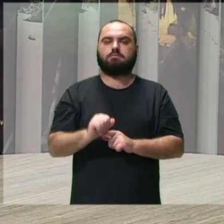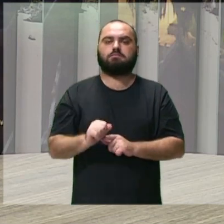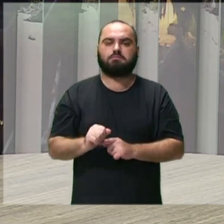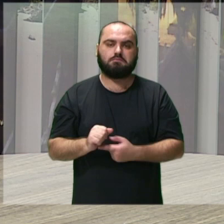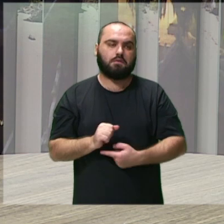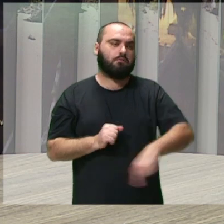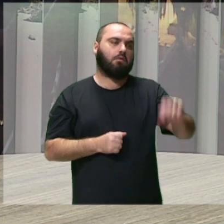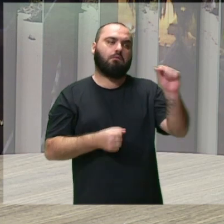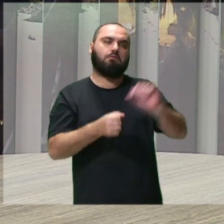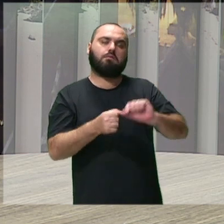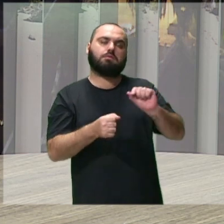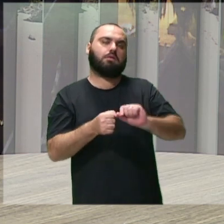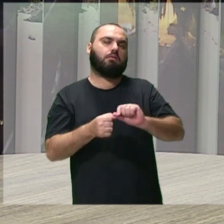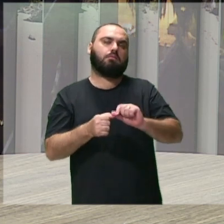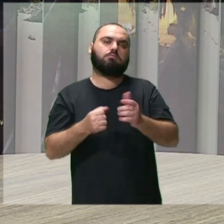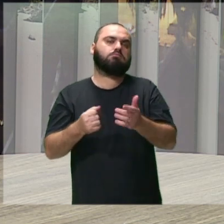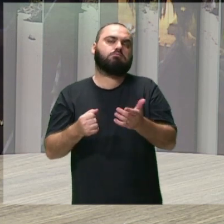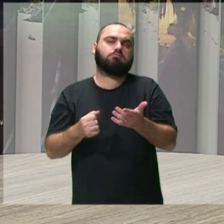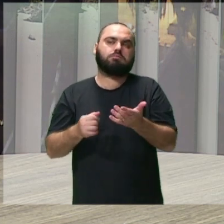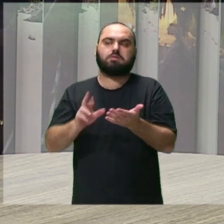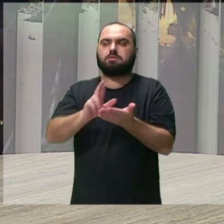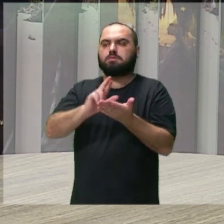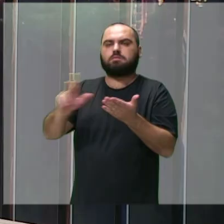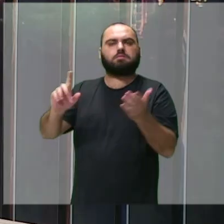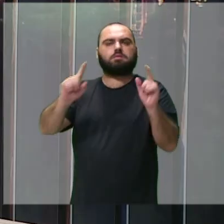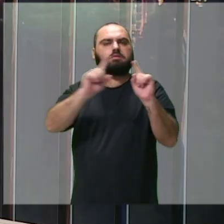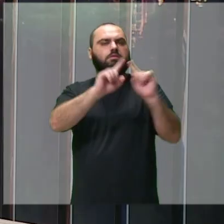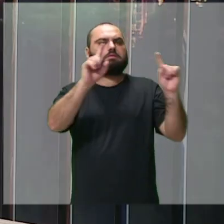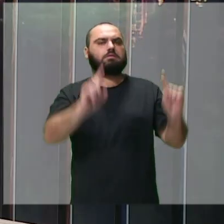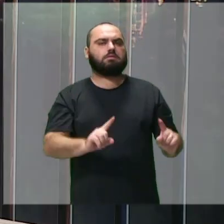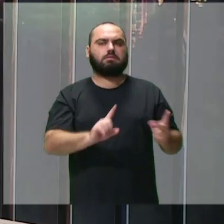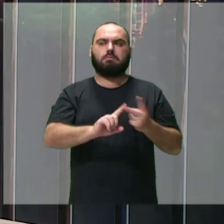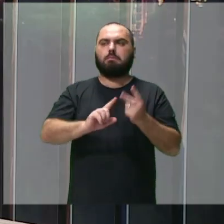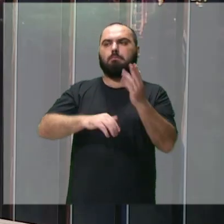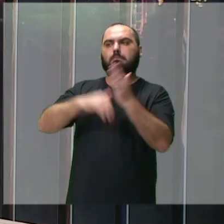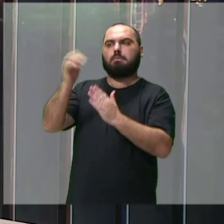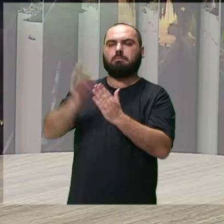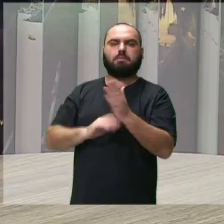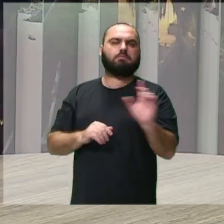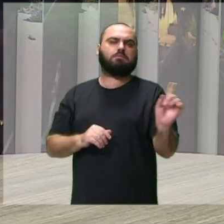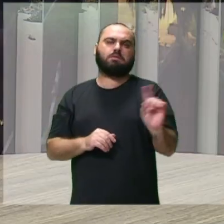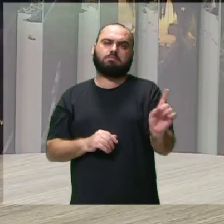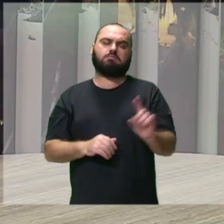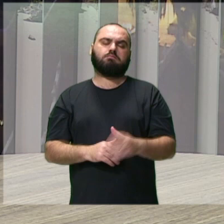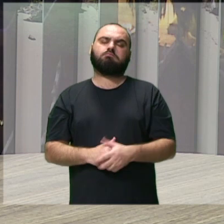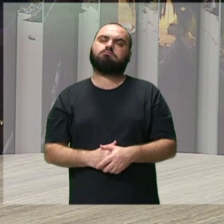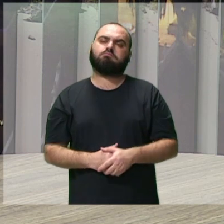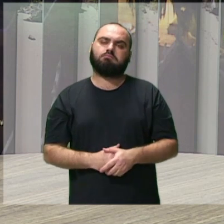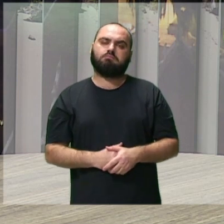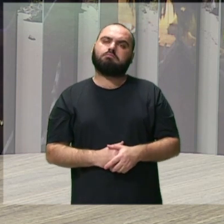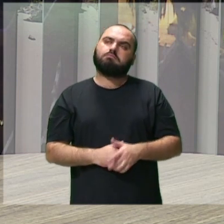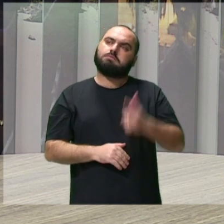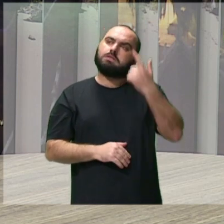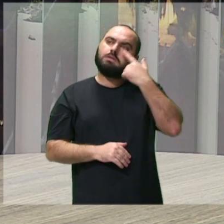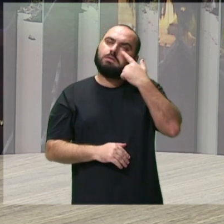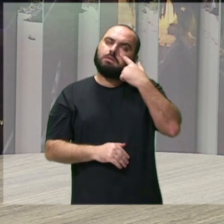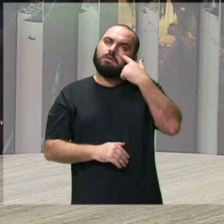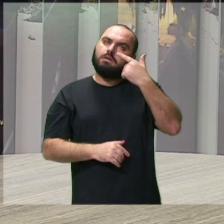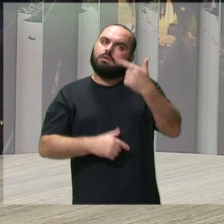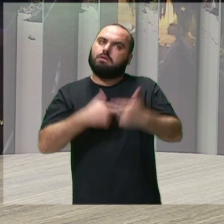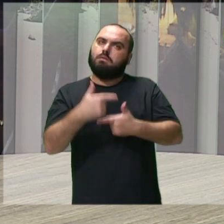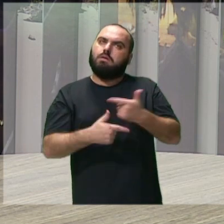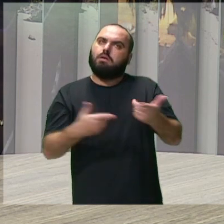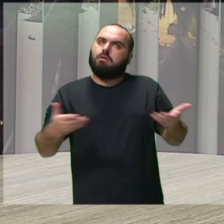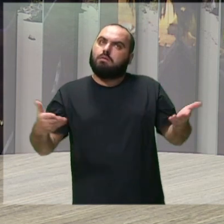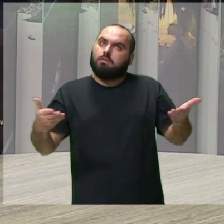outros substratos, que não apenas as telas ou os papéis, né? Então, estou desenvolvendo um trabalho agora